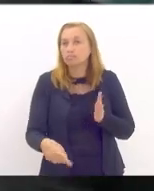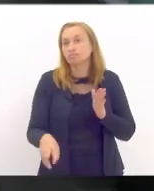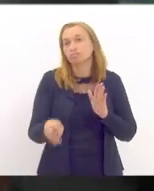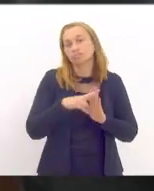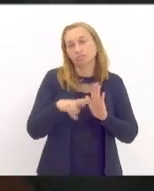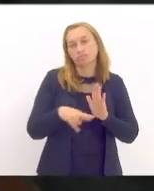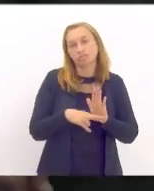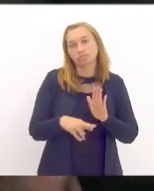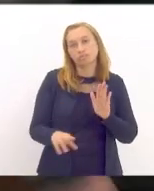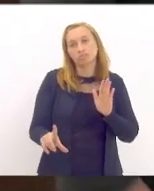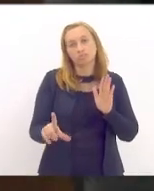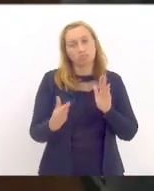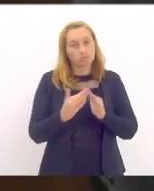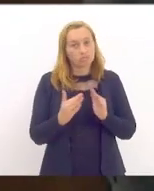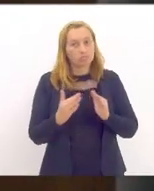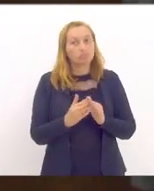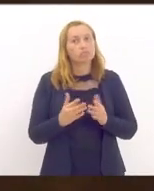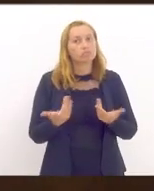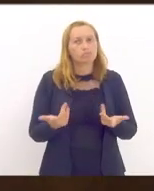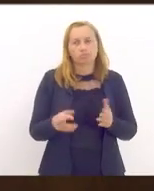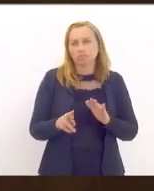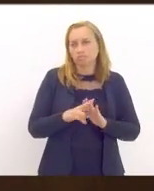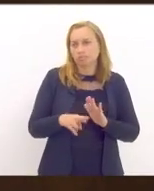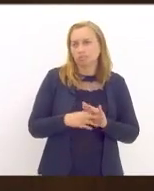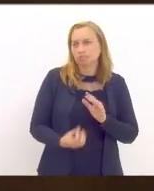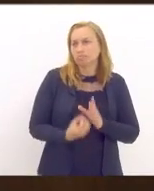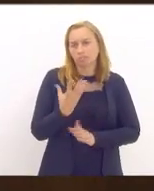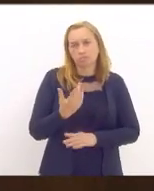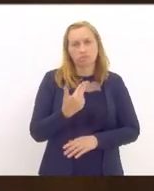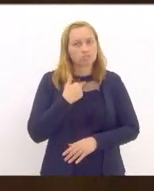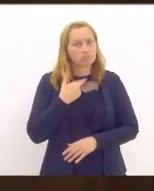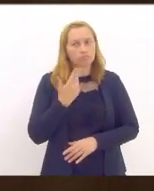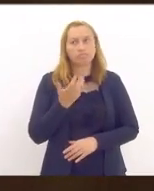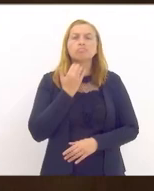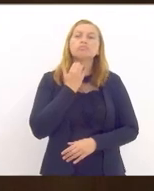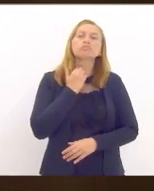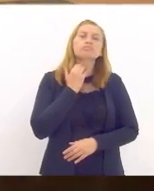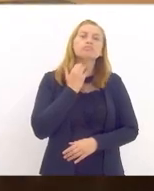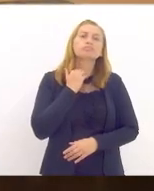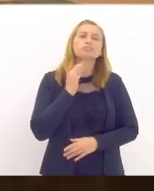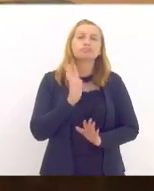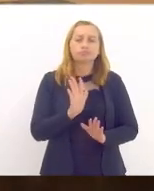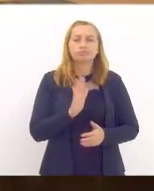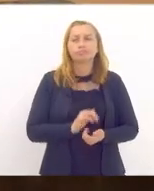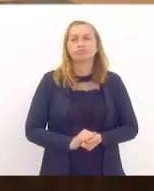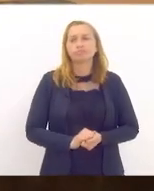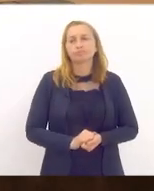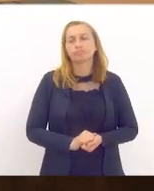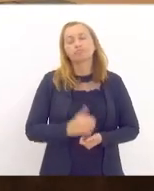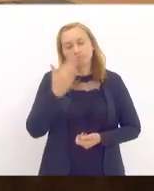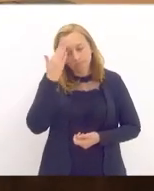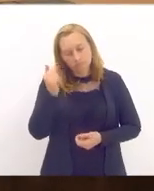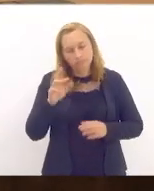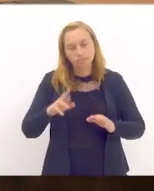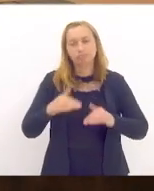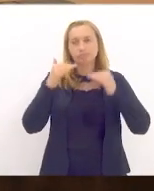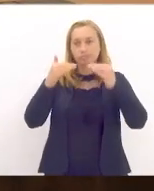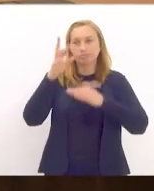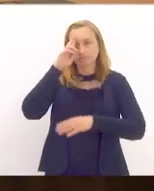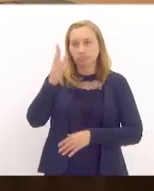aí não existe isso isso pode criar uma regra rendimento queria saber de vossa excelência